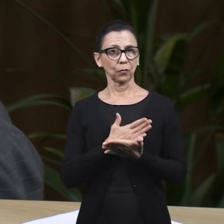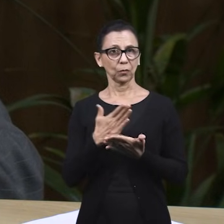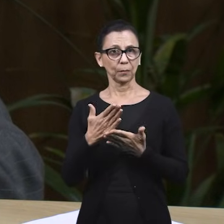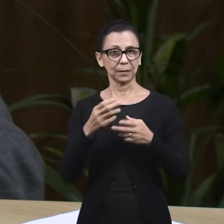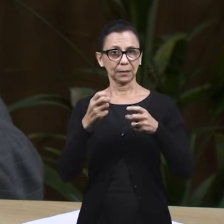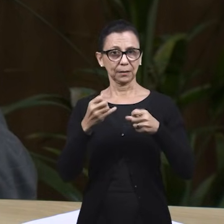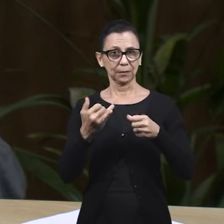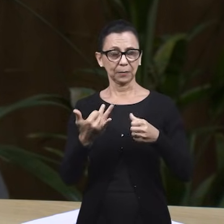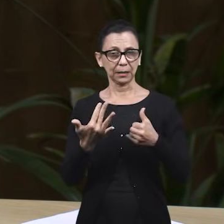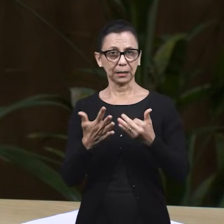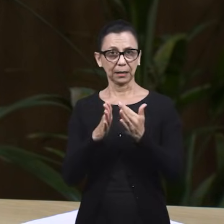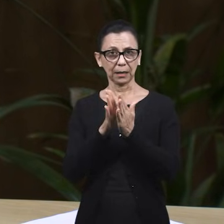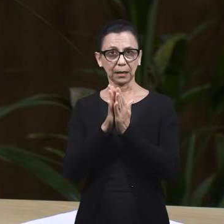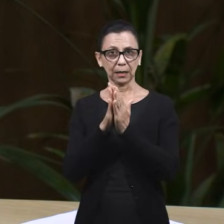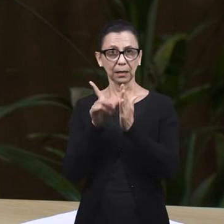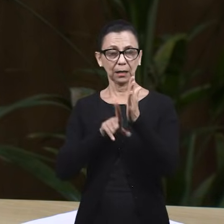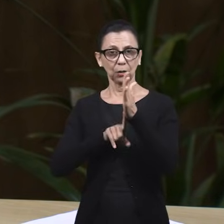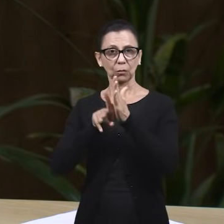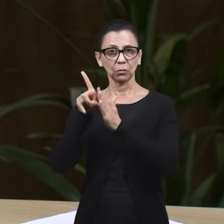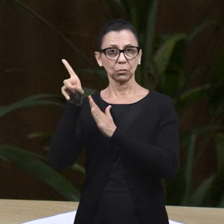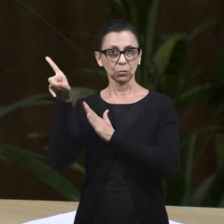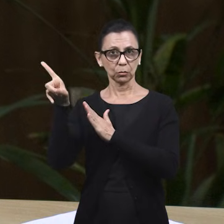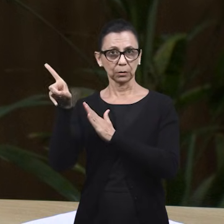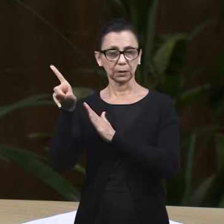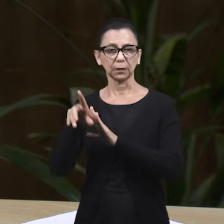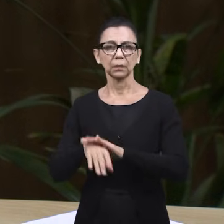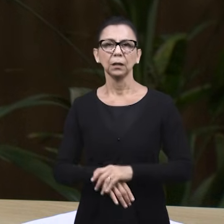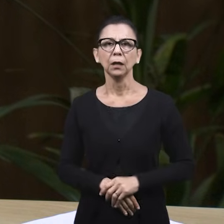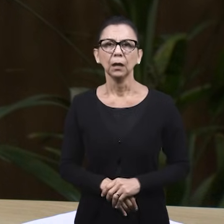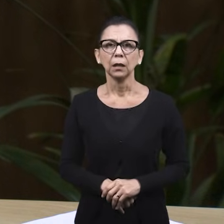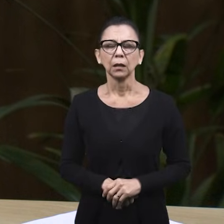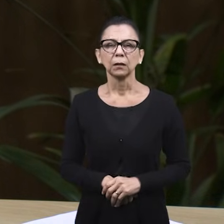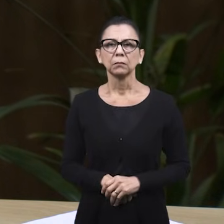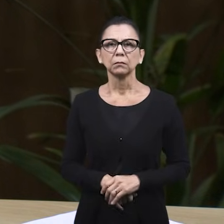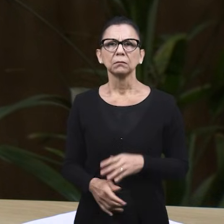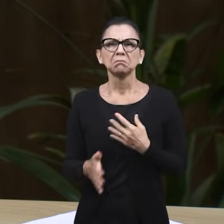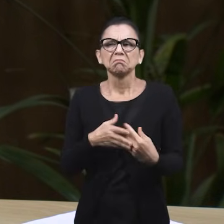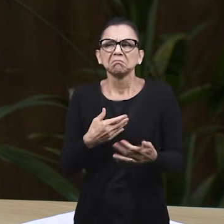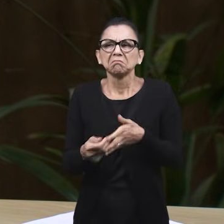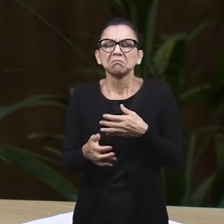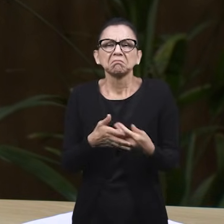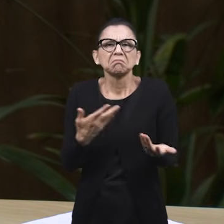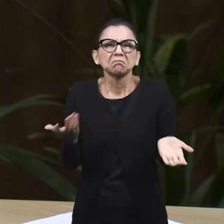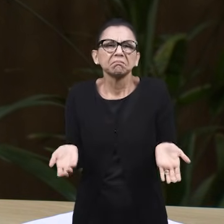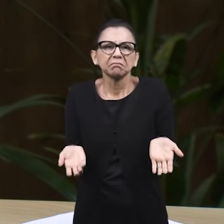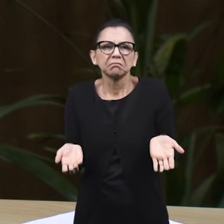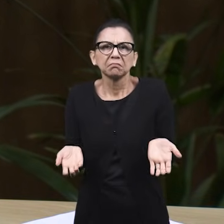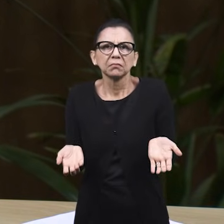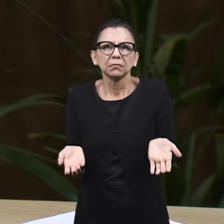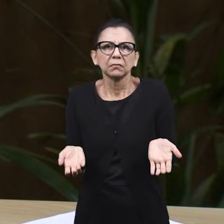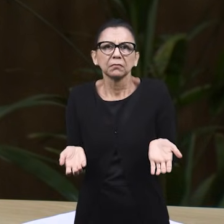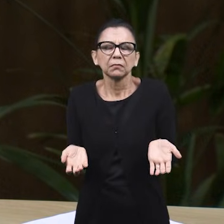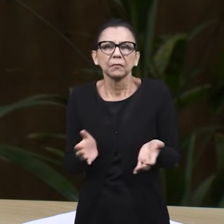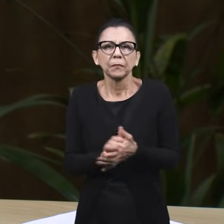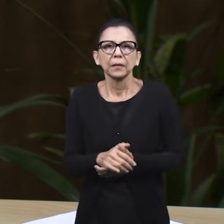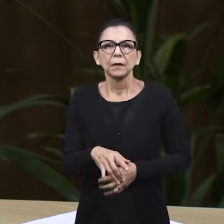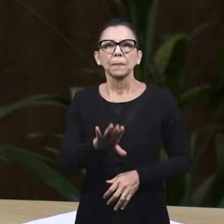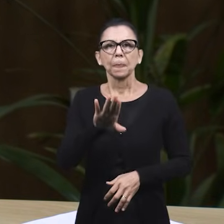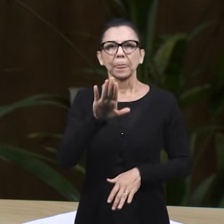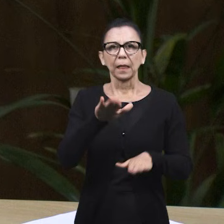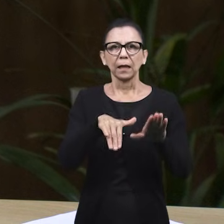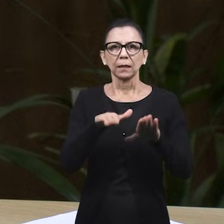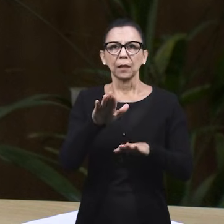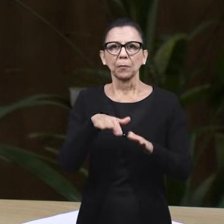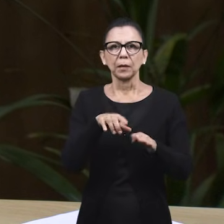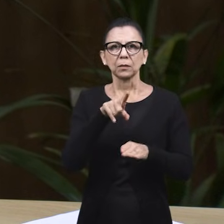palavra. Então, nós estamos entendendo aqui que Deus fala na palavra. Fala de qualquer maneira? Depende. Se